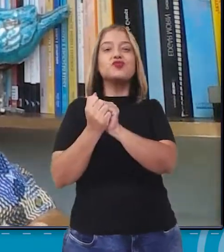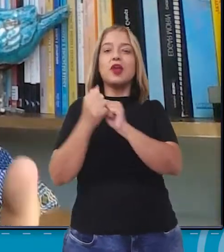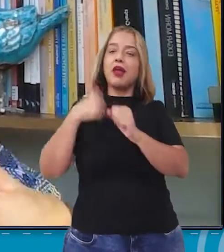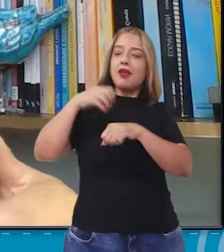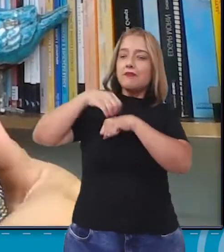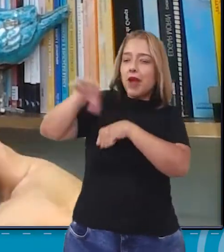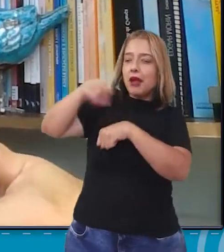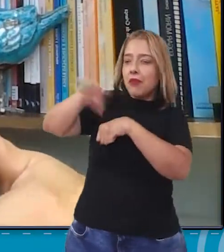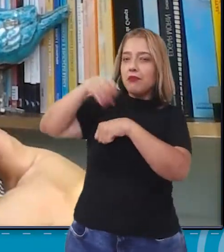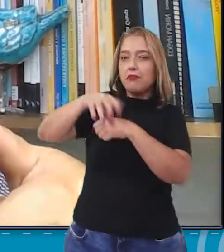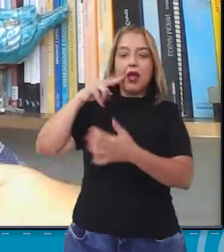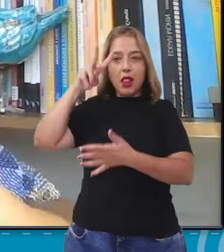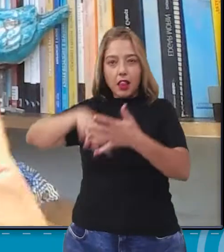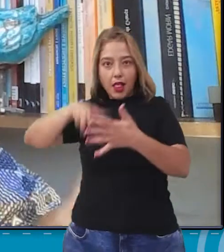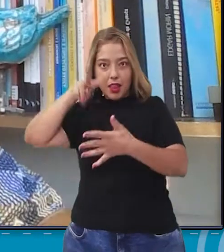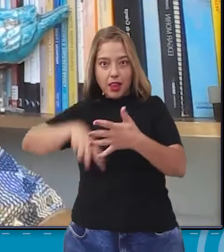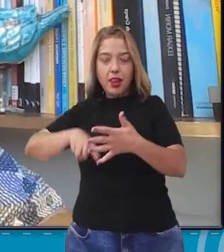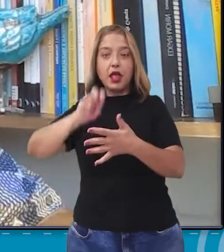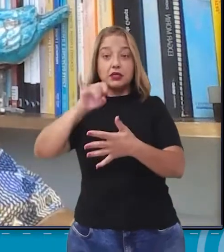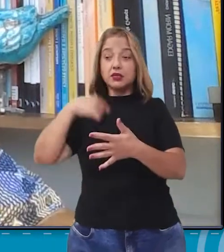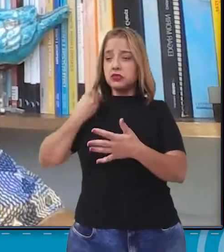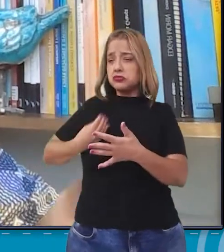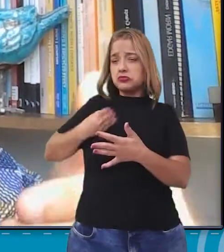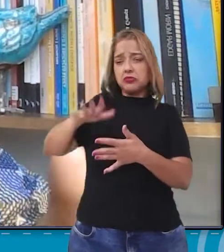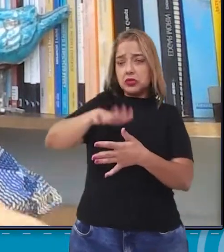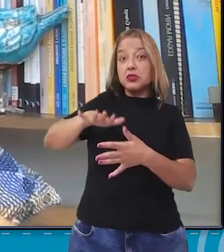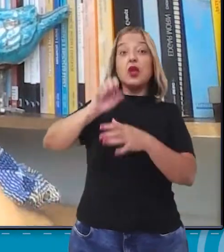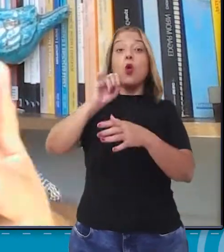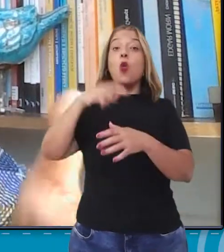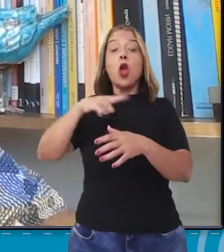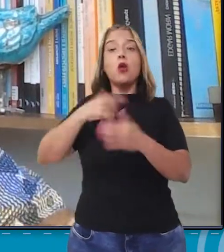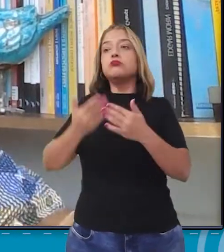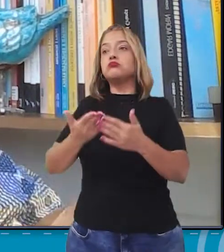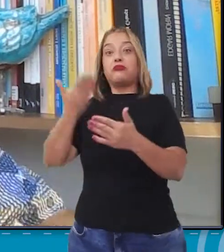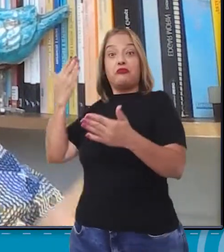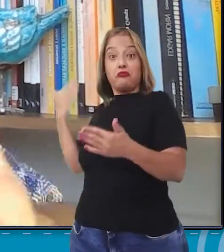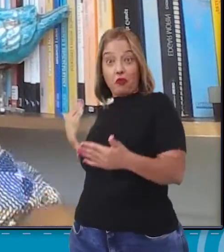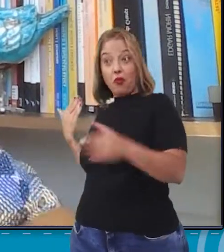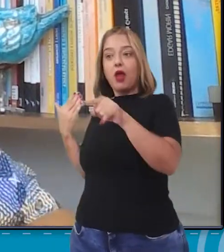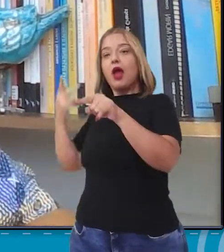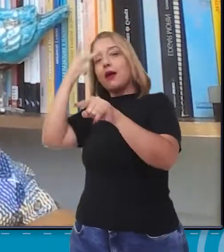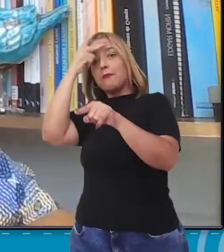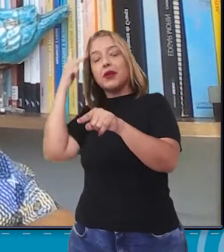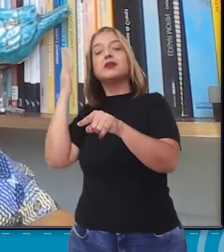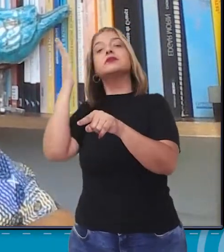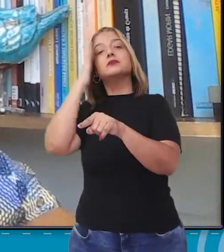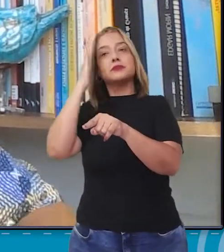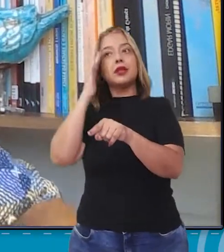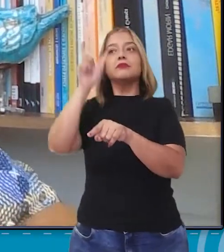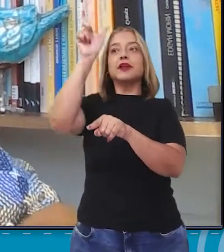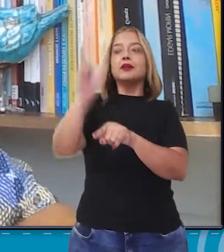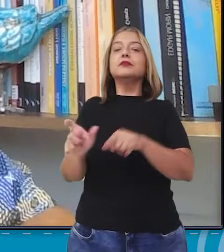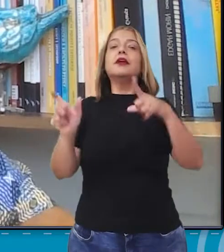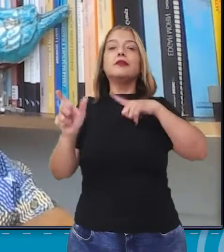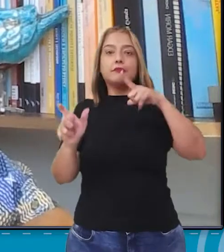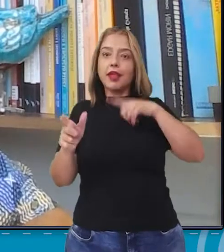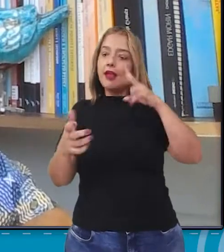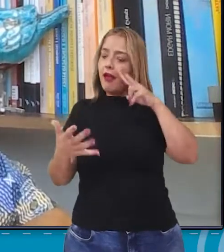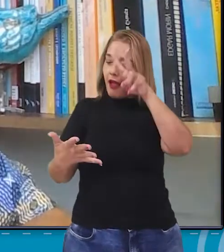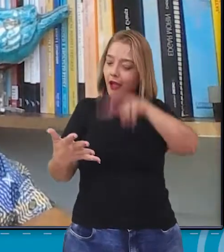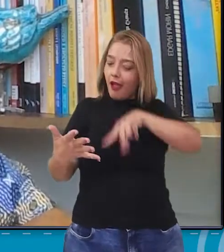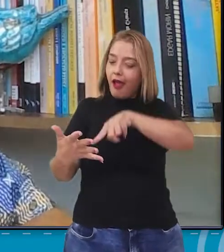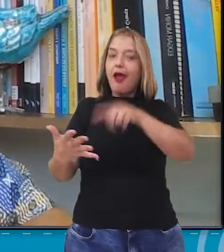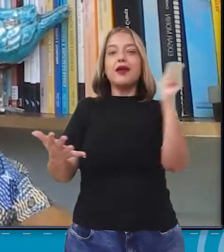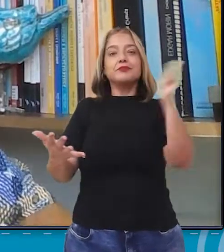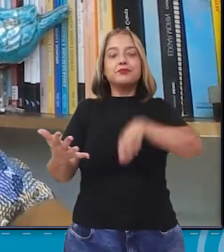vocalmente, enquanto eu estiver naquele espaço e mesmo que eu não esteja, que as pessoas saibam que a história mora dentro do